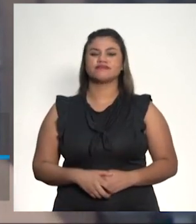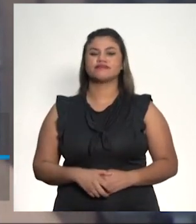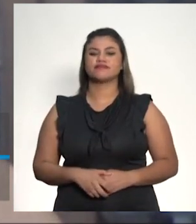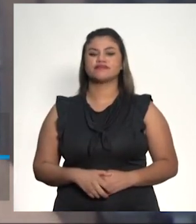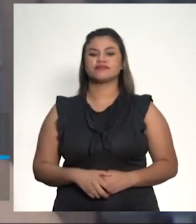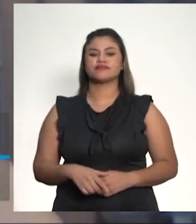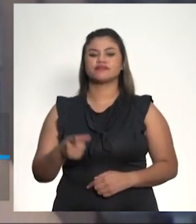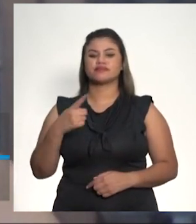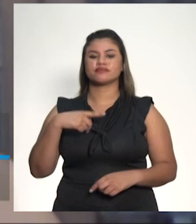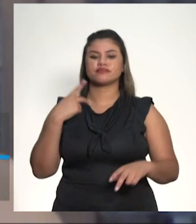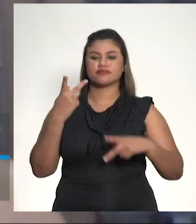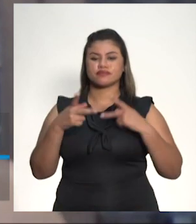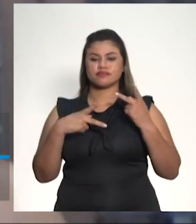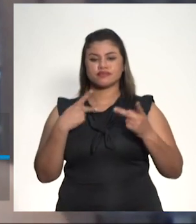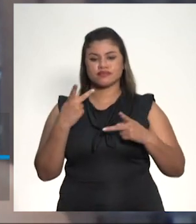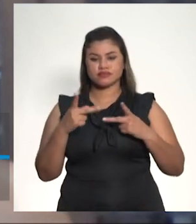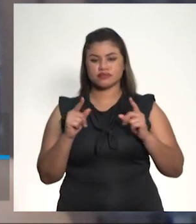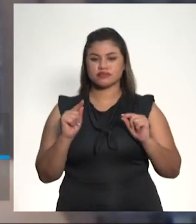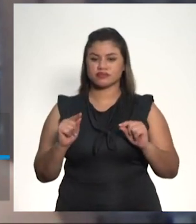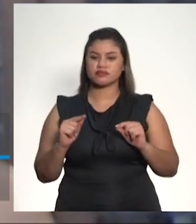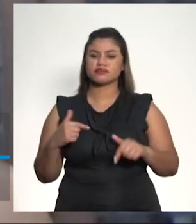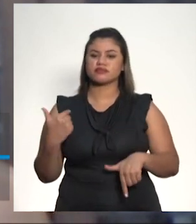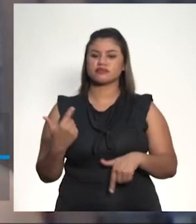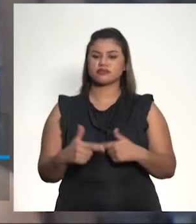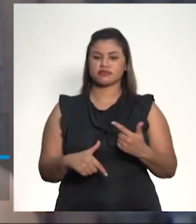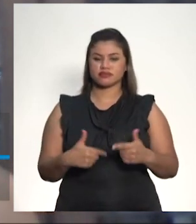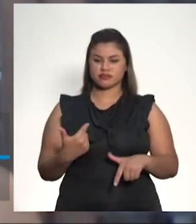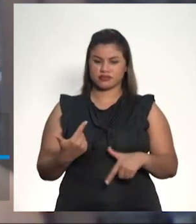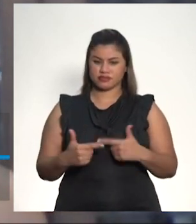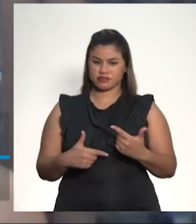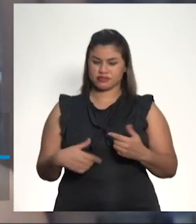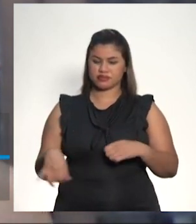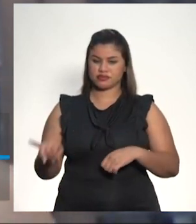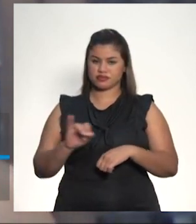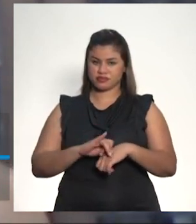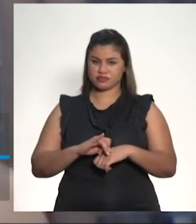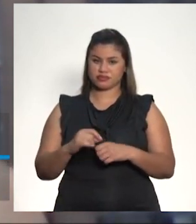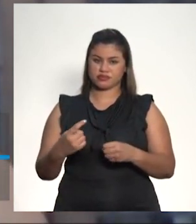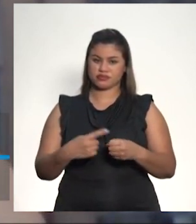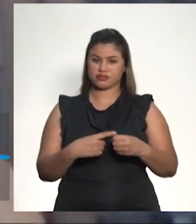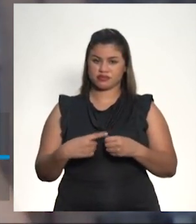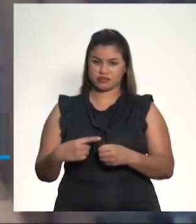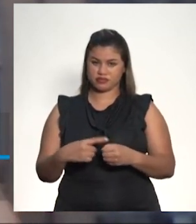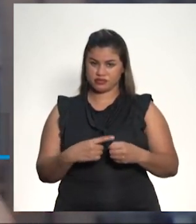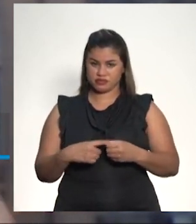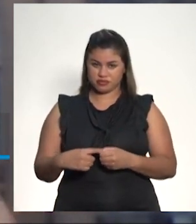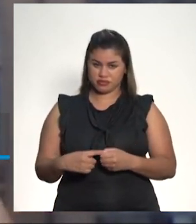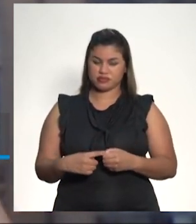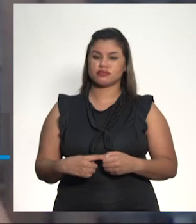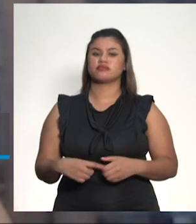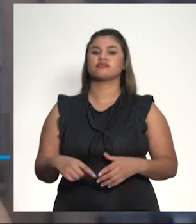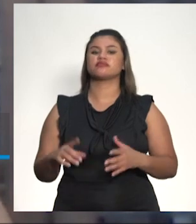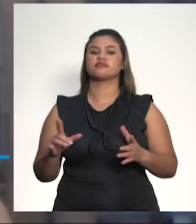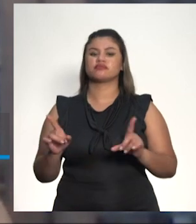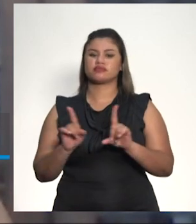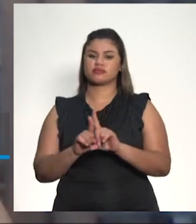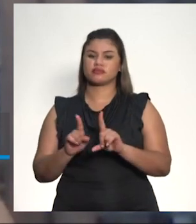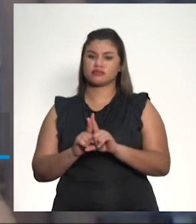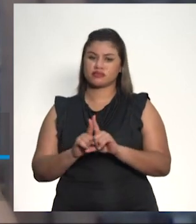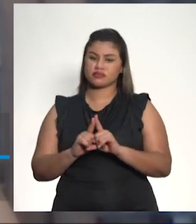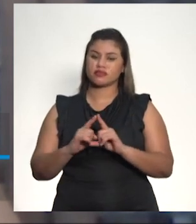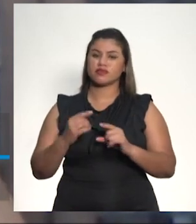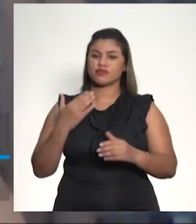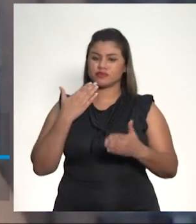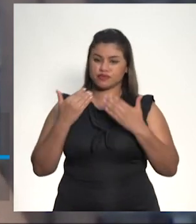estamos falando, né? Tem os trabalhadores nos centros urbanos e temos as reivindicações dos movimentos